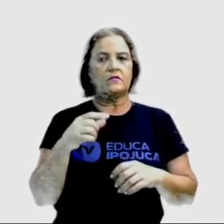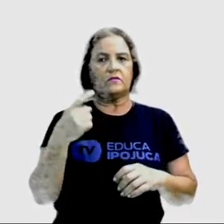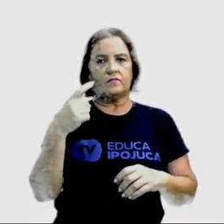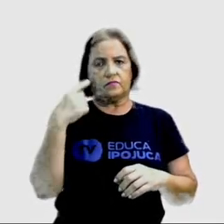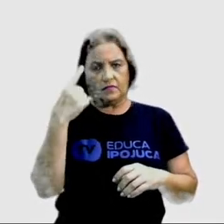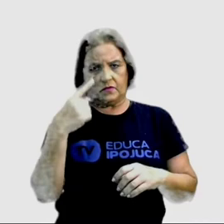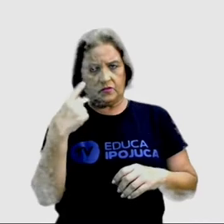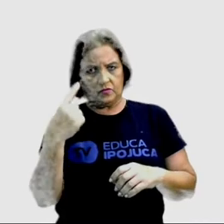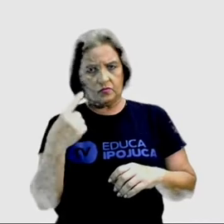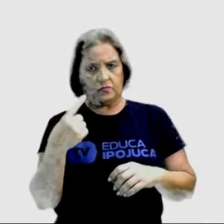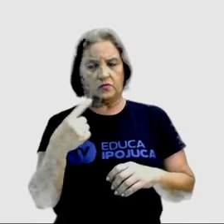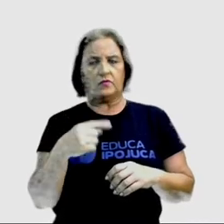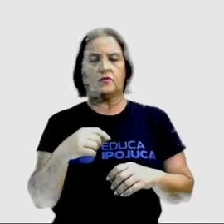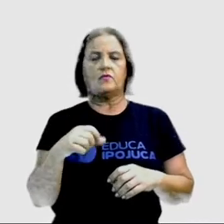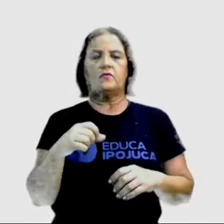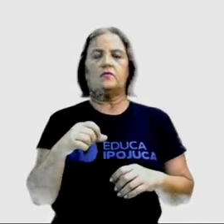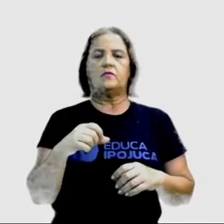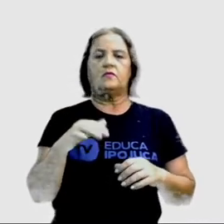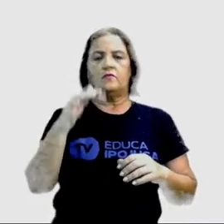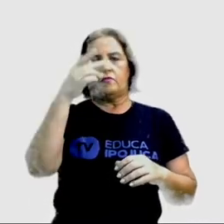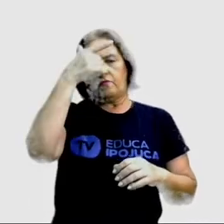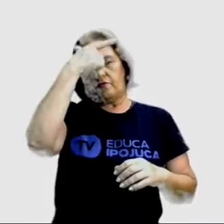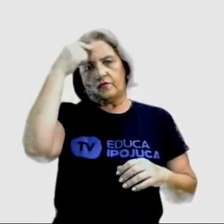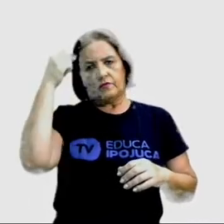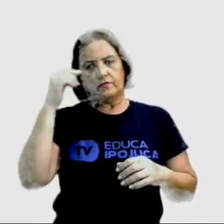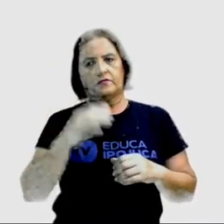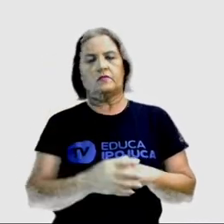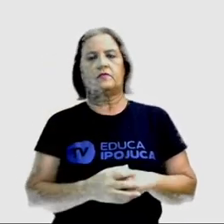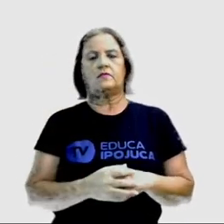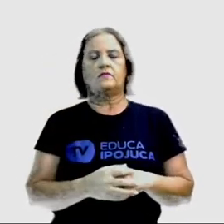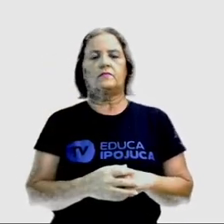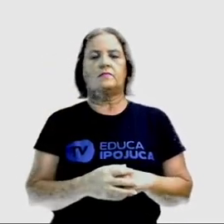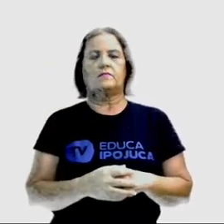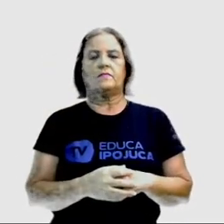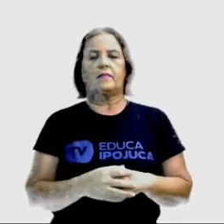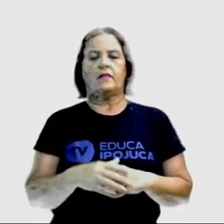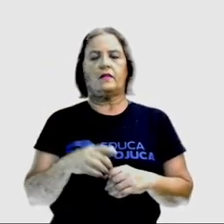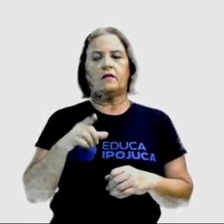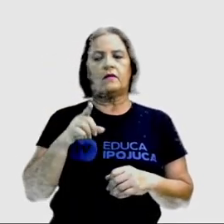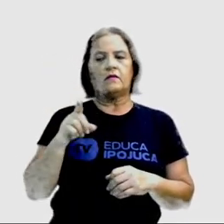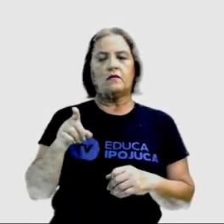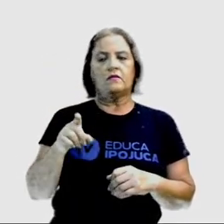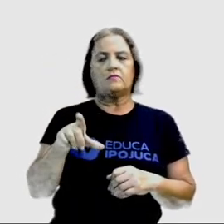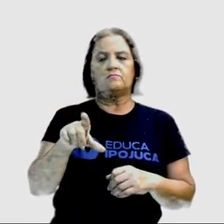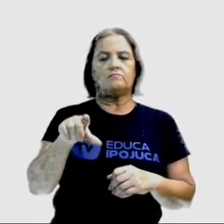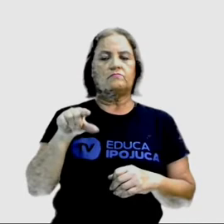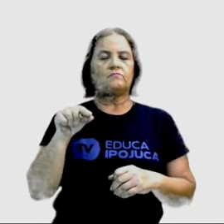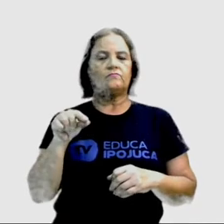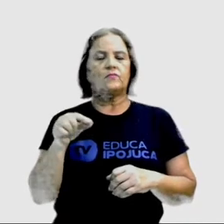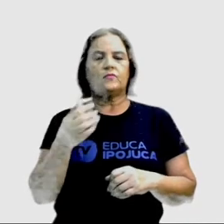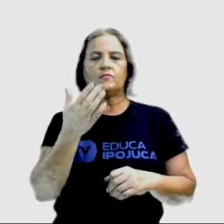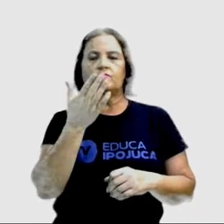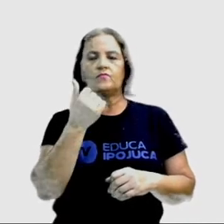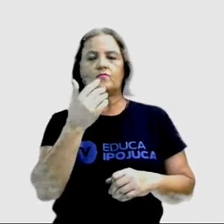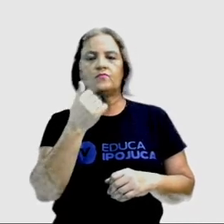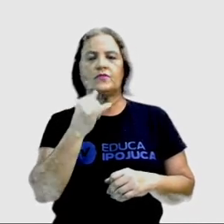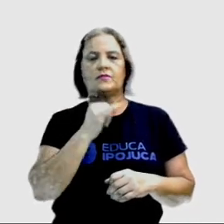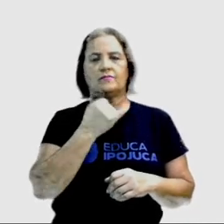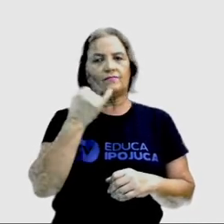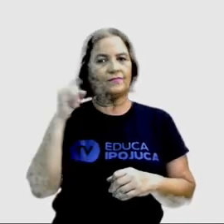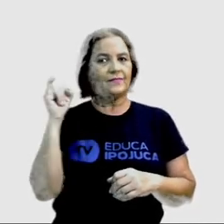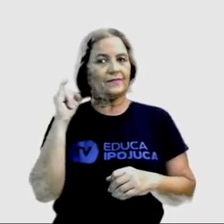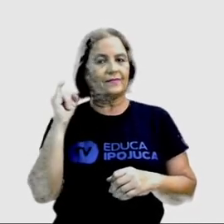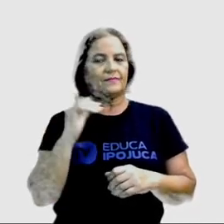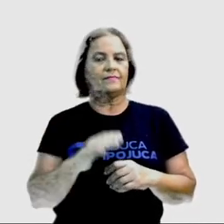they prefer Italian food? Eles preferem comida italiana. Does she watch TV every